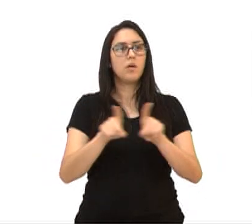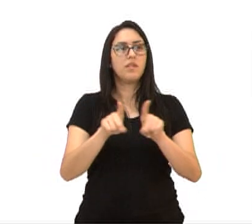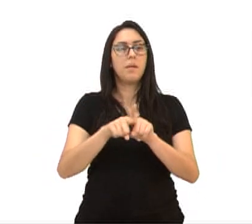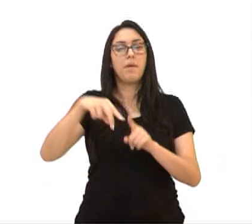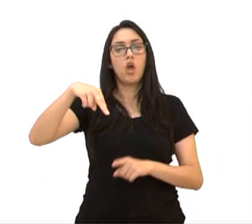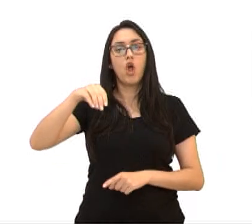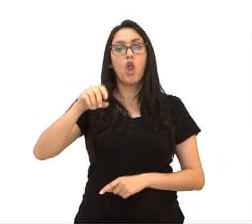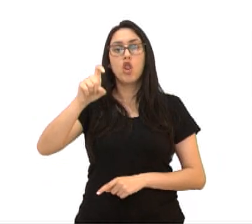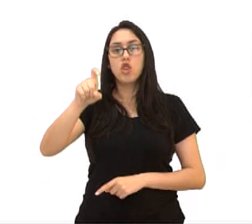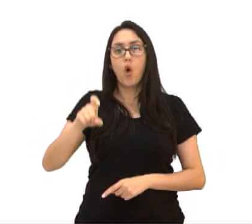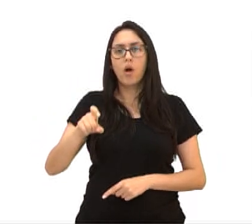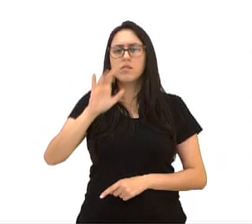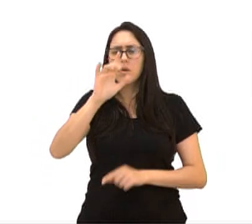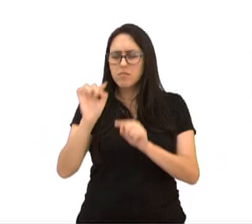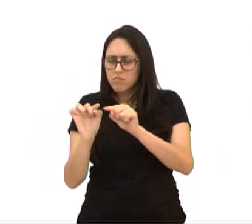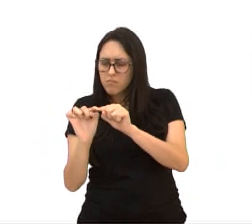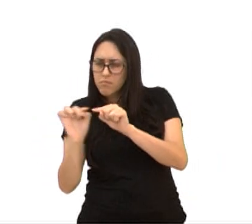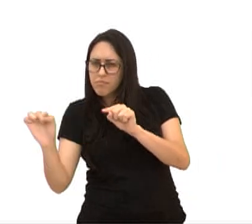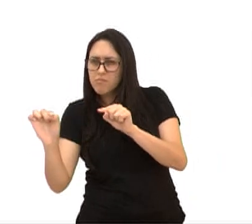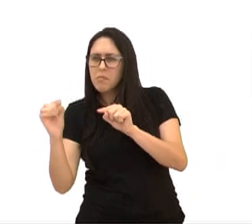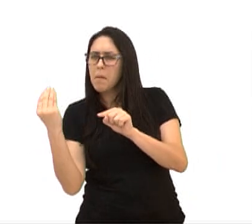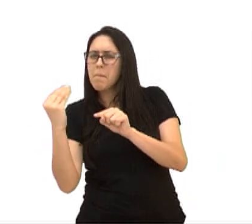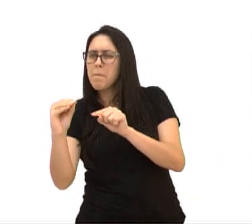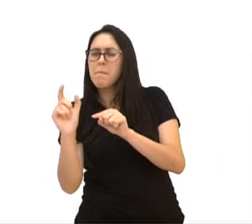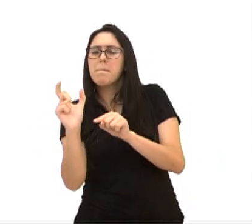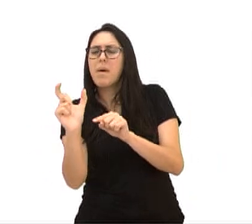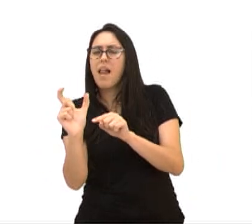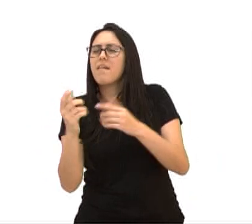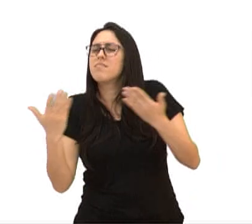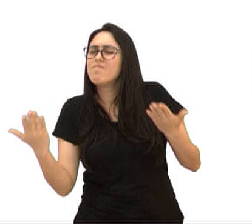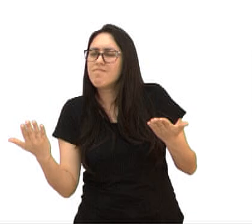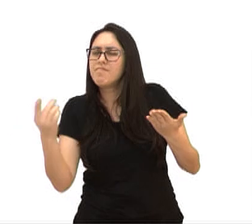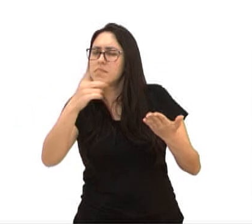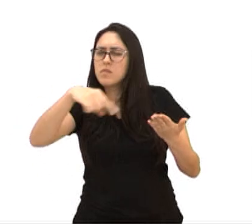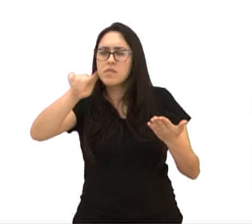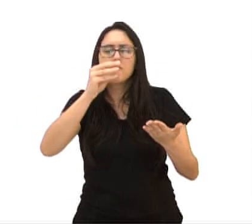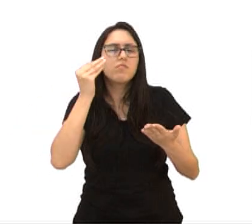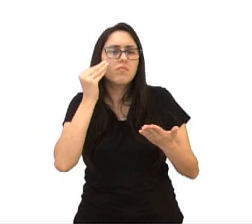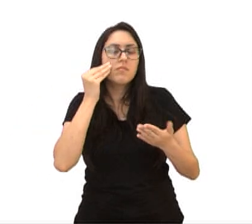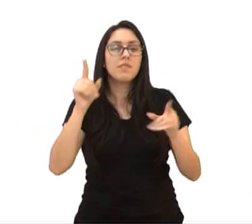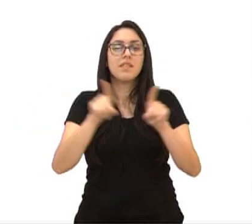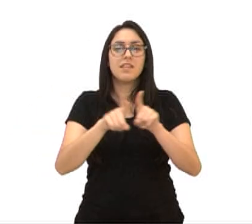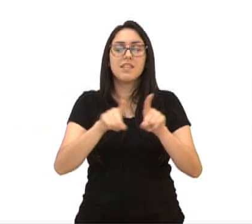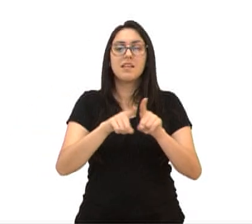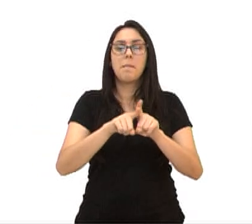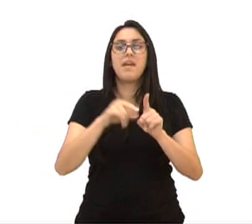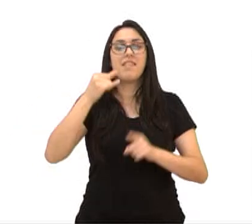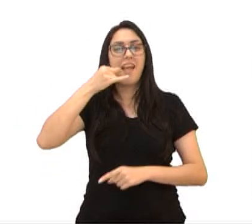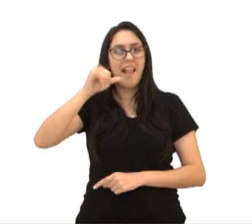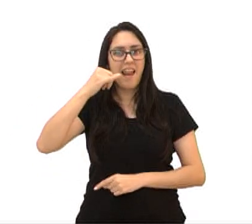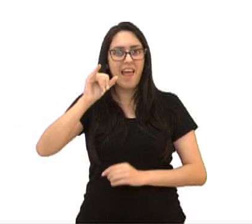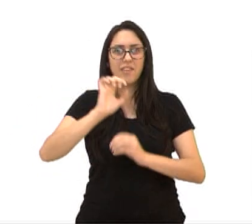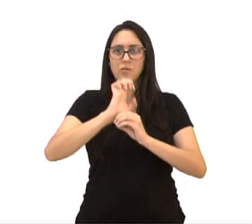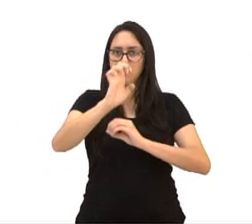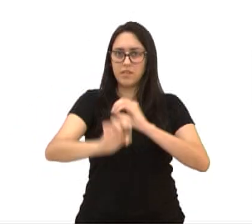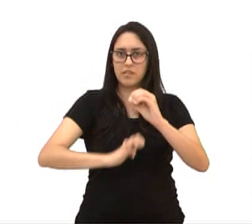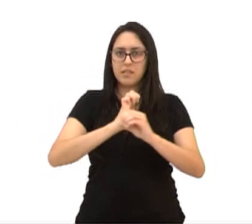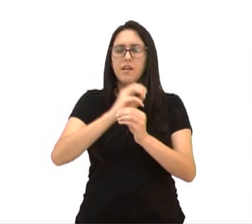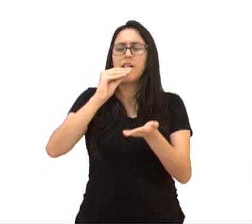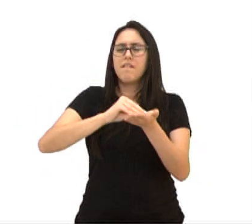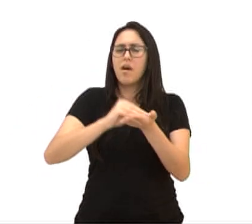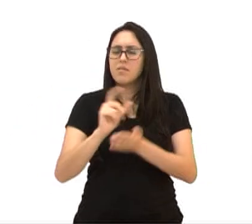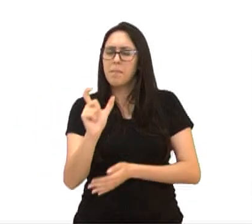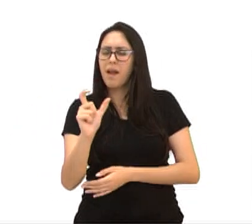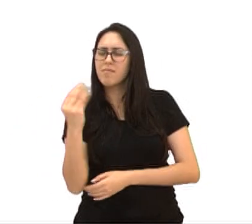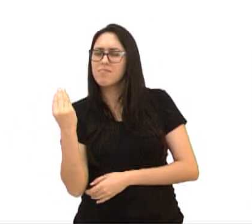Uma lacuna. Seu NOx, aí você completa. E elétrons? E também você completa, porque é uma lacuna,